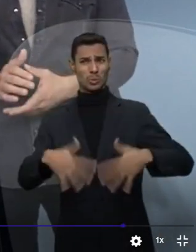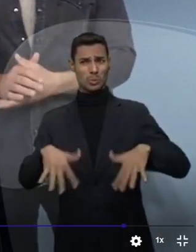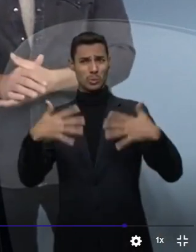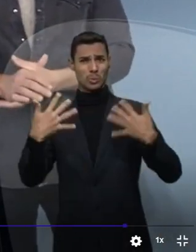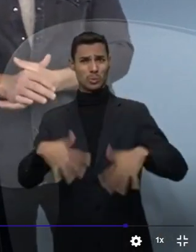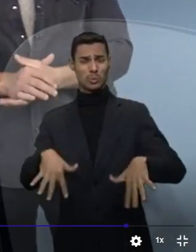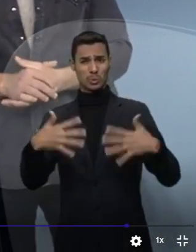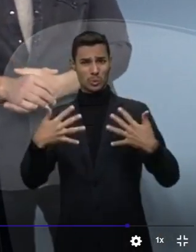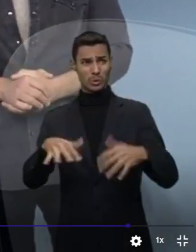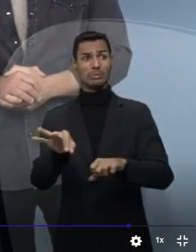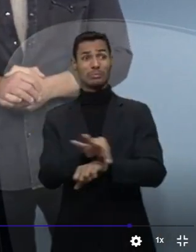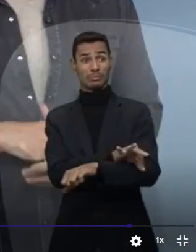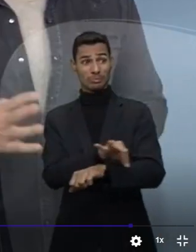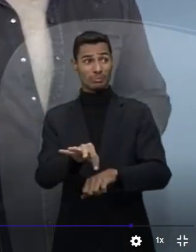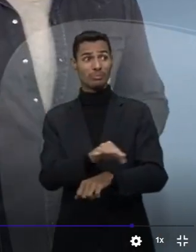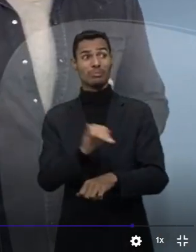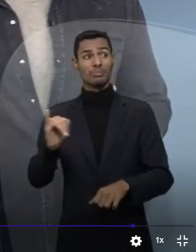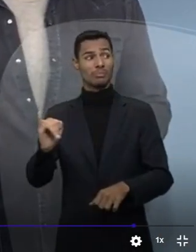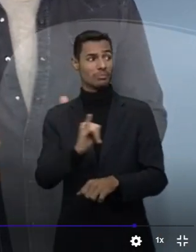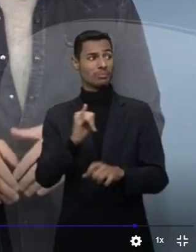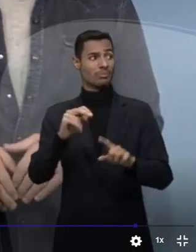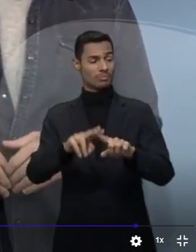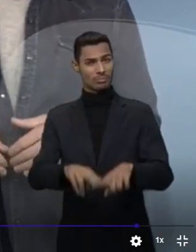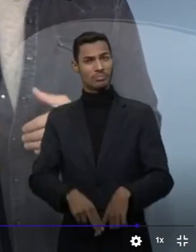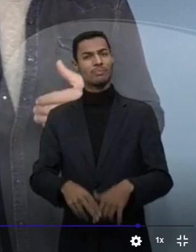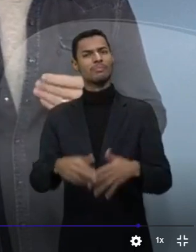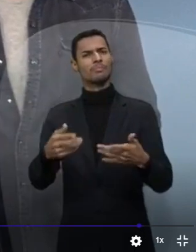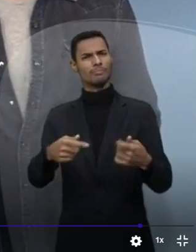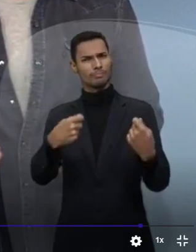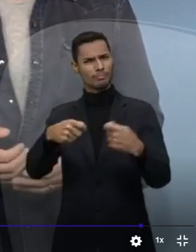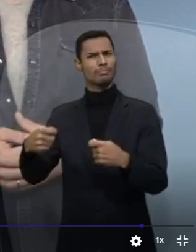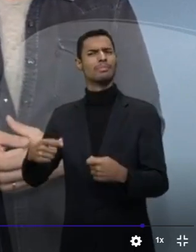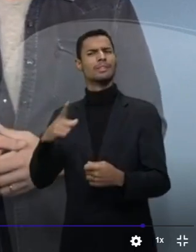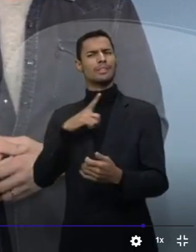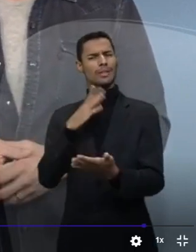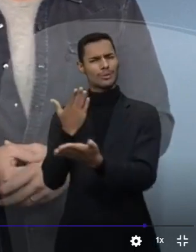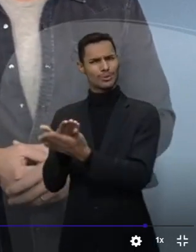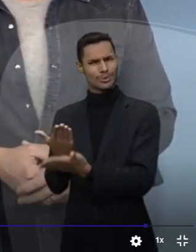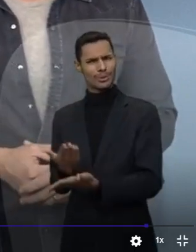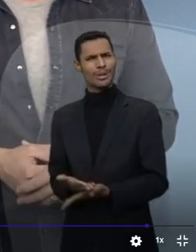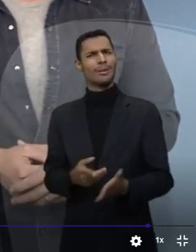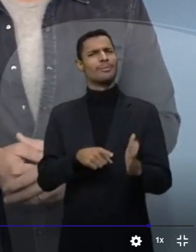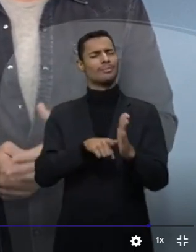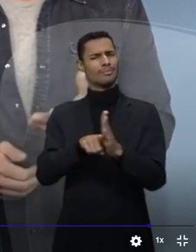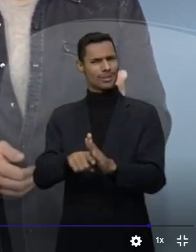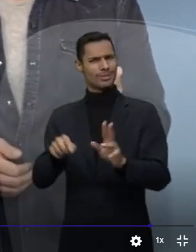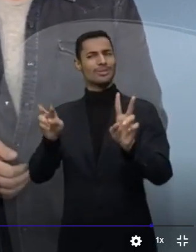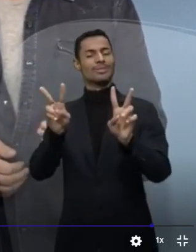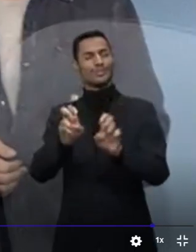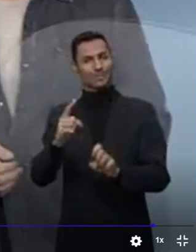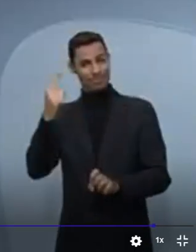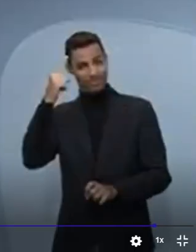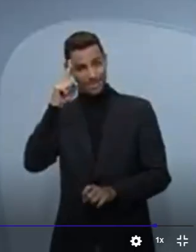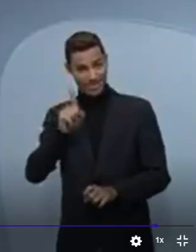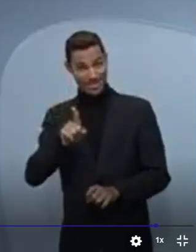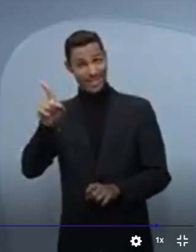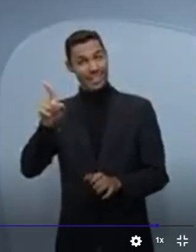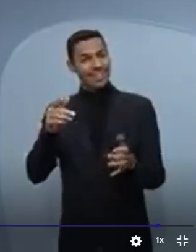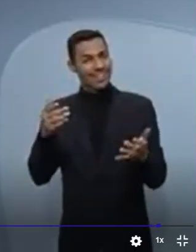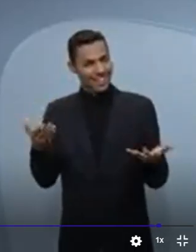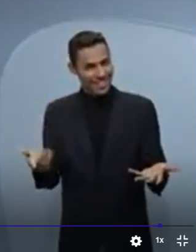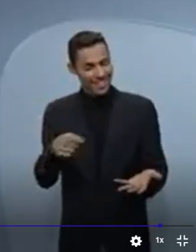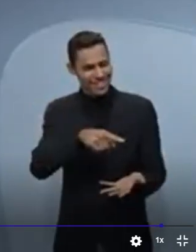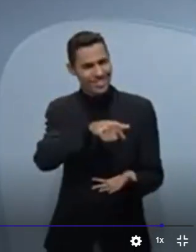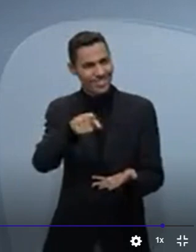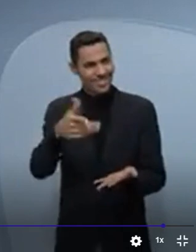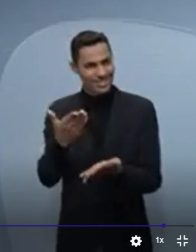de arte da engenharia, certo? Por conta disso, é preciso muito estudo e dedicação para projetá-las. Então,